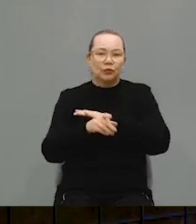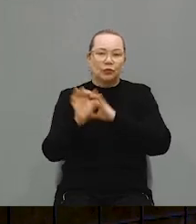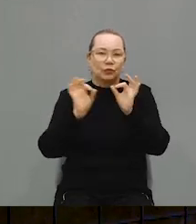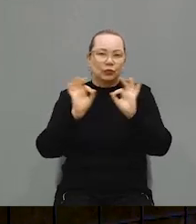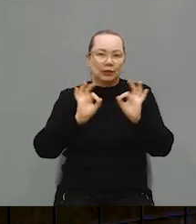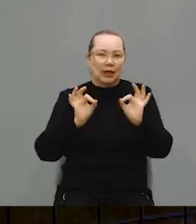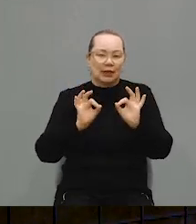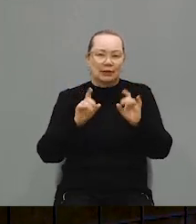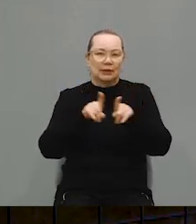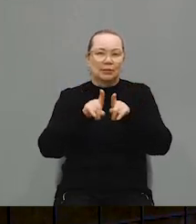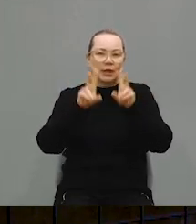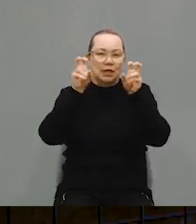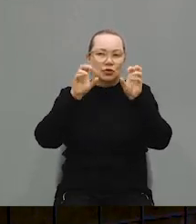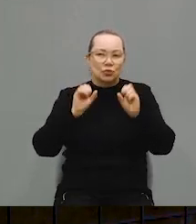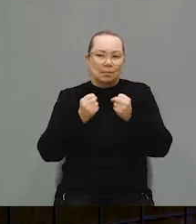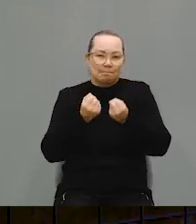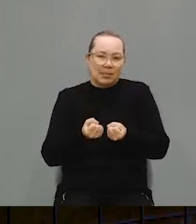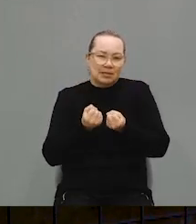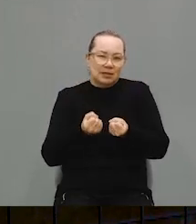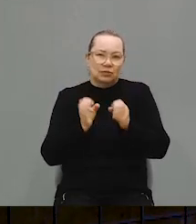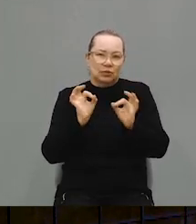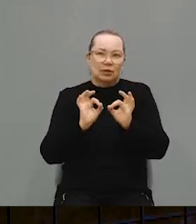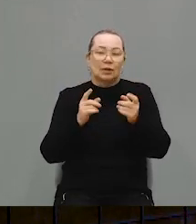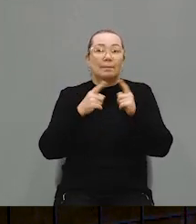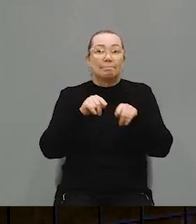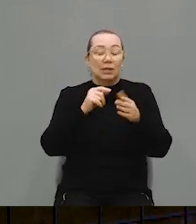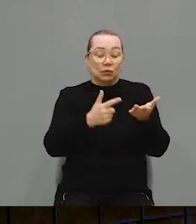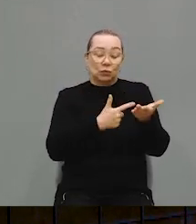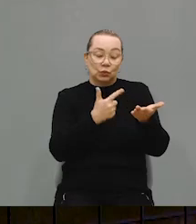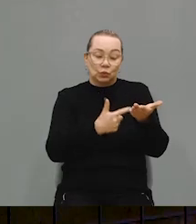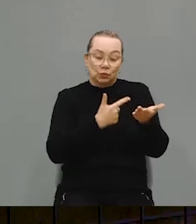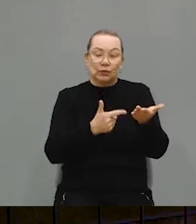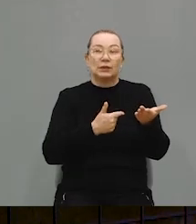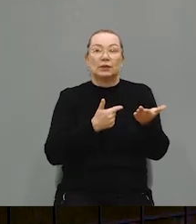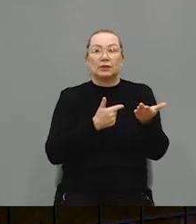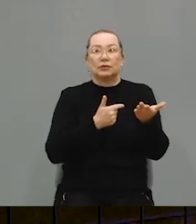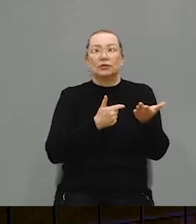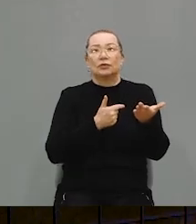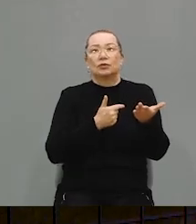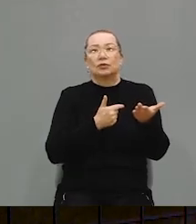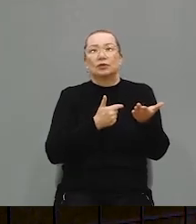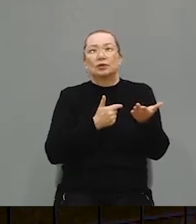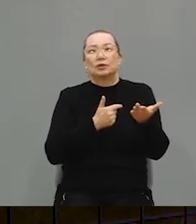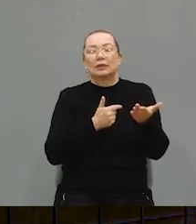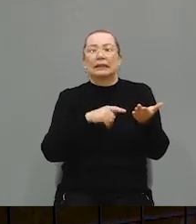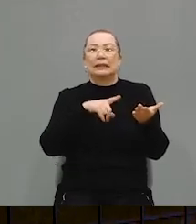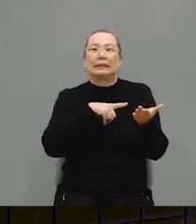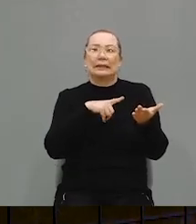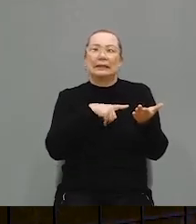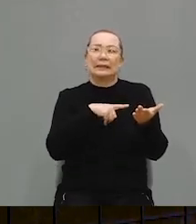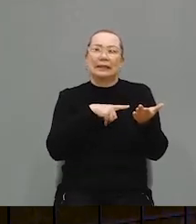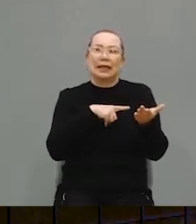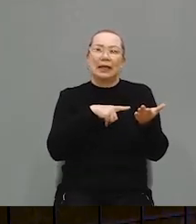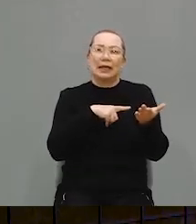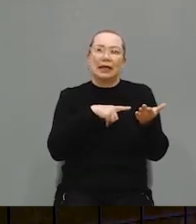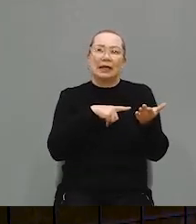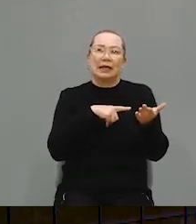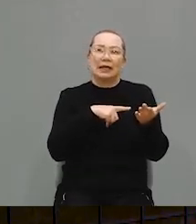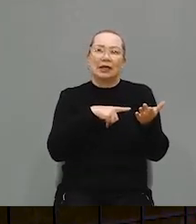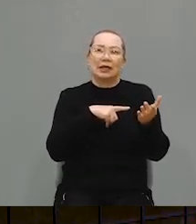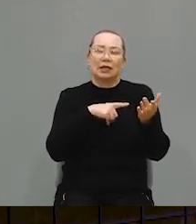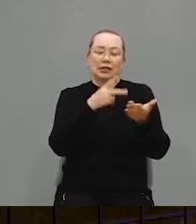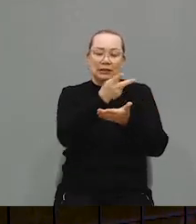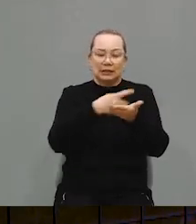pouco mais fortes. Mas aqui na obra... como eu vinha citando, nós temos fotos